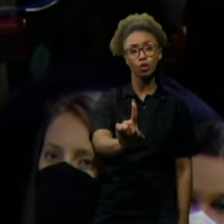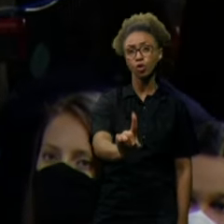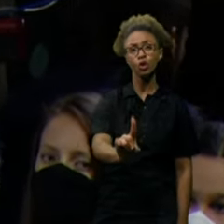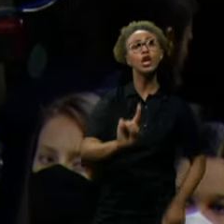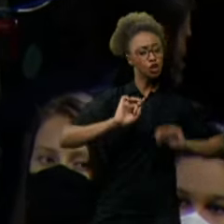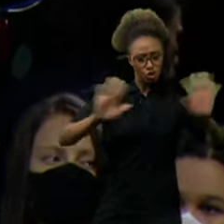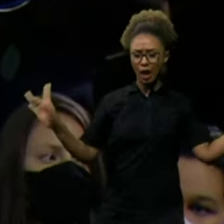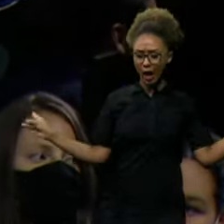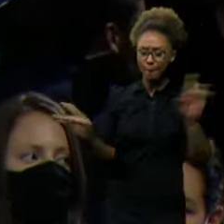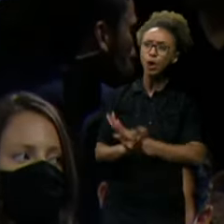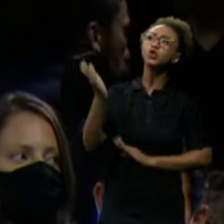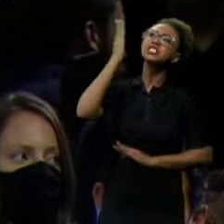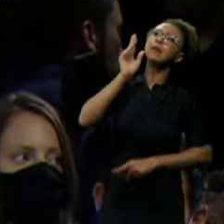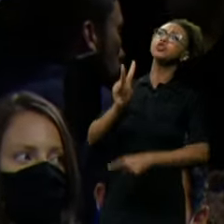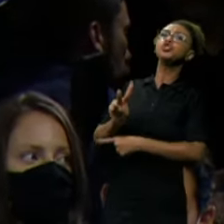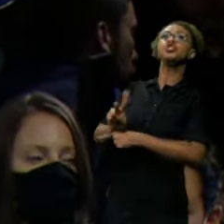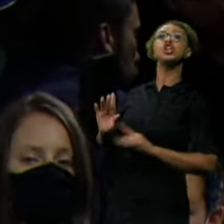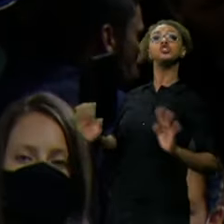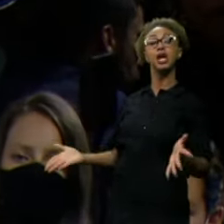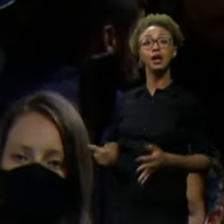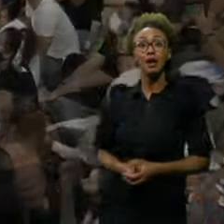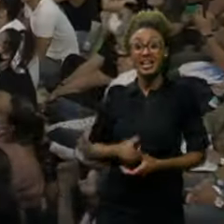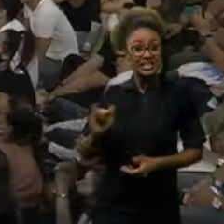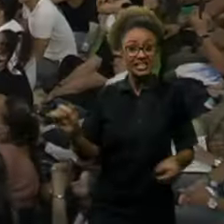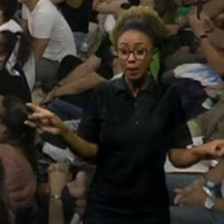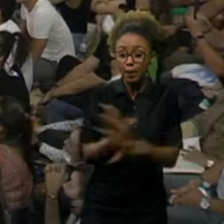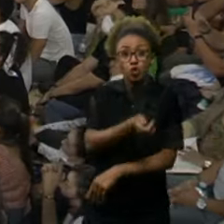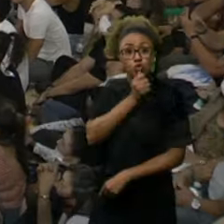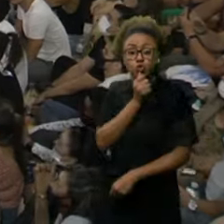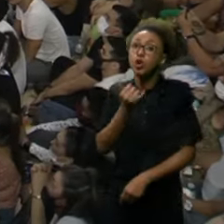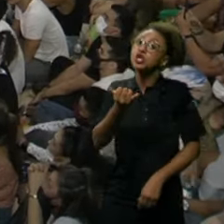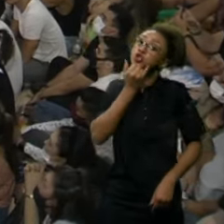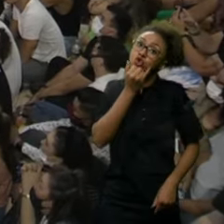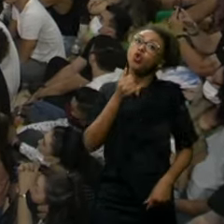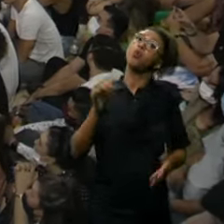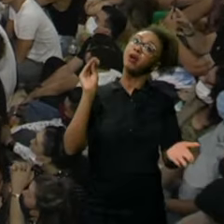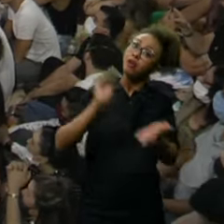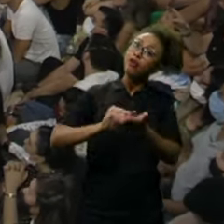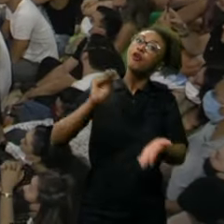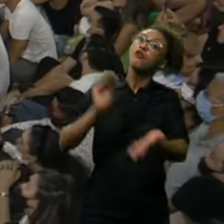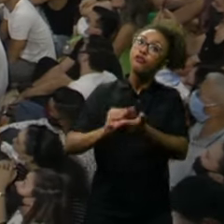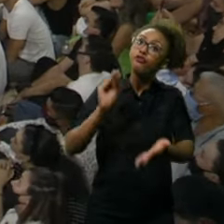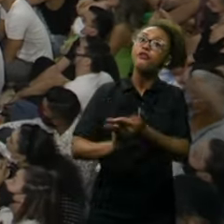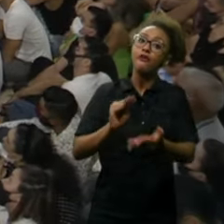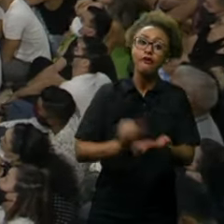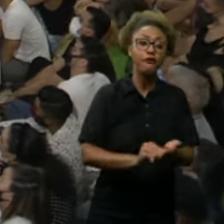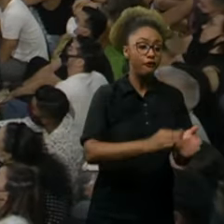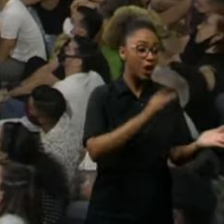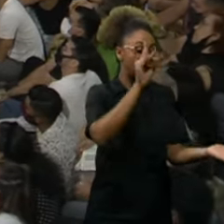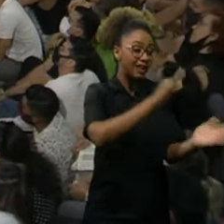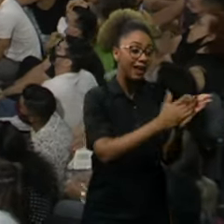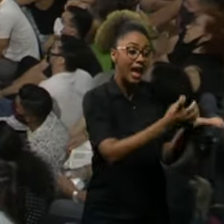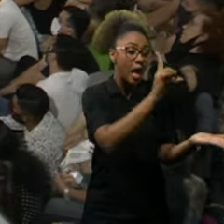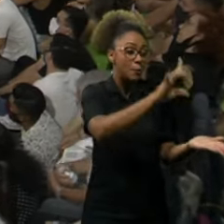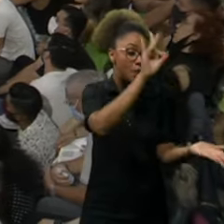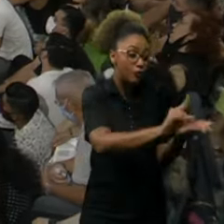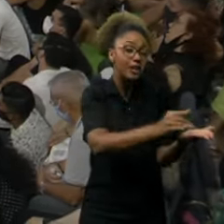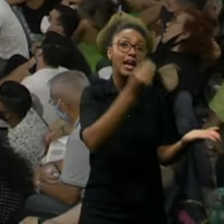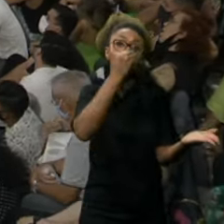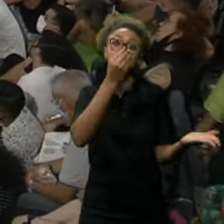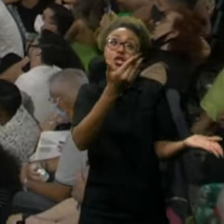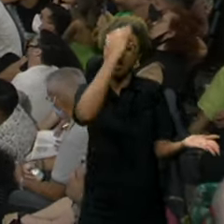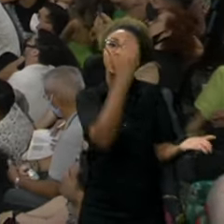ele está pronto ele acho que é preparado e quem não está preparada porque está negligenciando uma série de verdades bíblicas